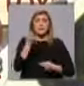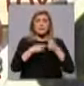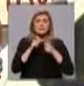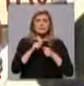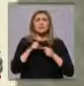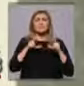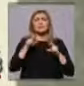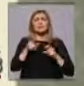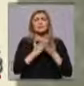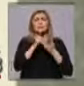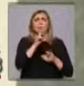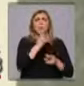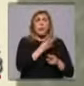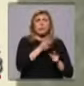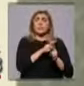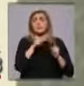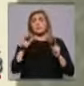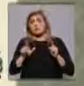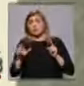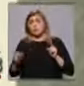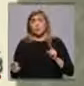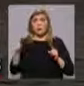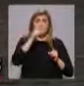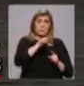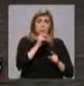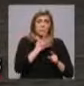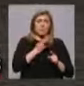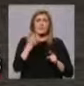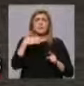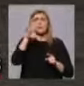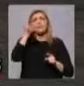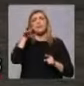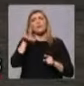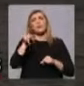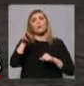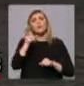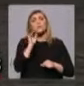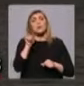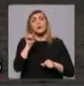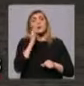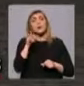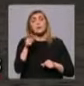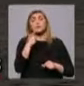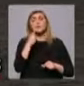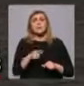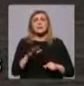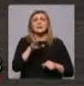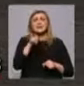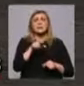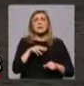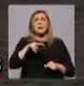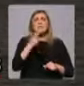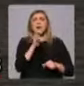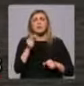sejam Luanda-Lisboa-Luanda. Apesar disto, o novo governador do Banco Nacional de Angola afirma que o cenário macroeconómico é sólido